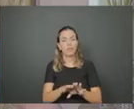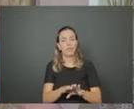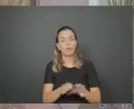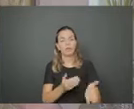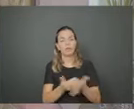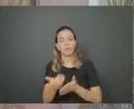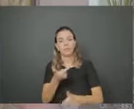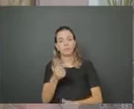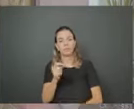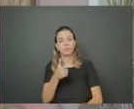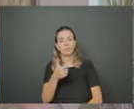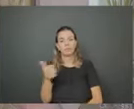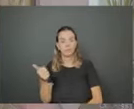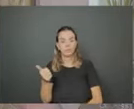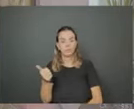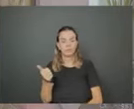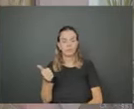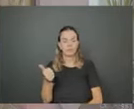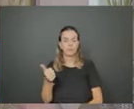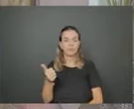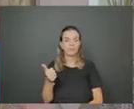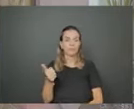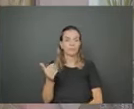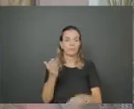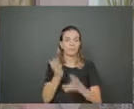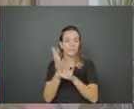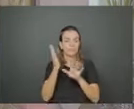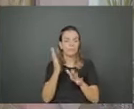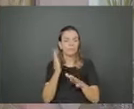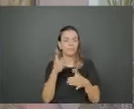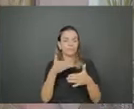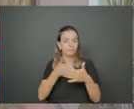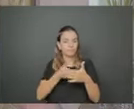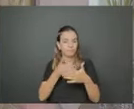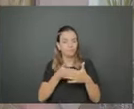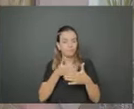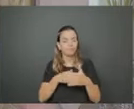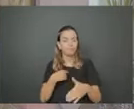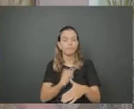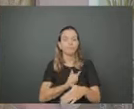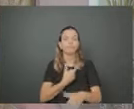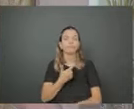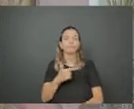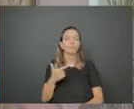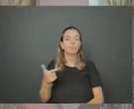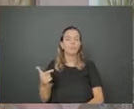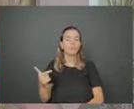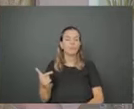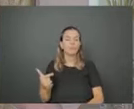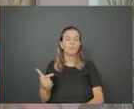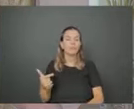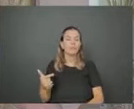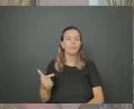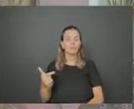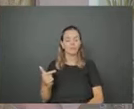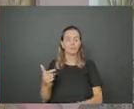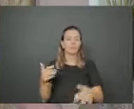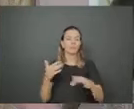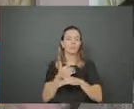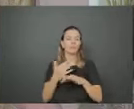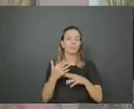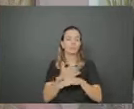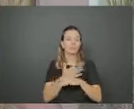falou, em razão das restrições, nós não tínhamos tanto o trânsito, né, o